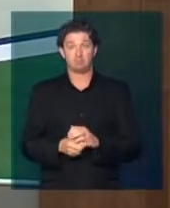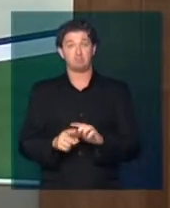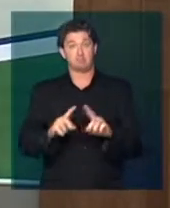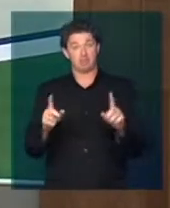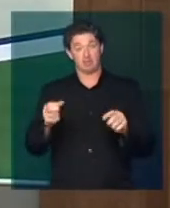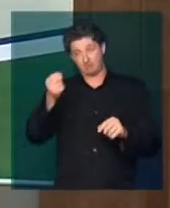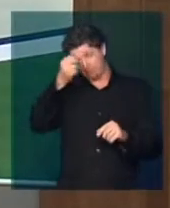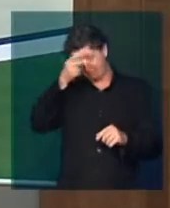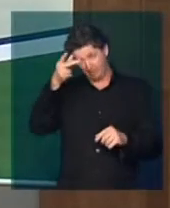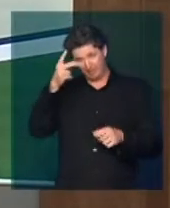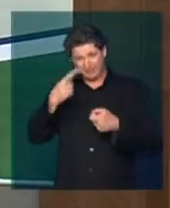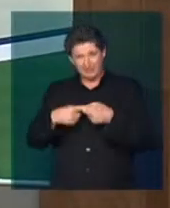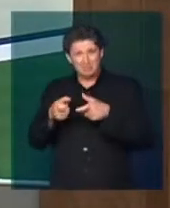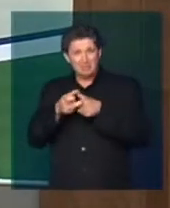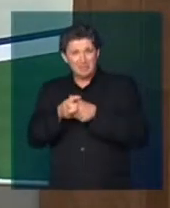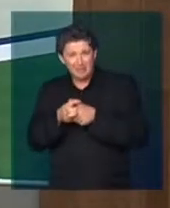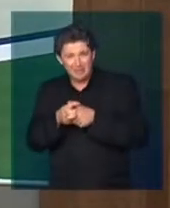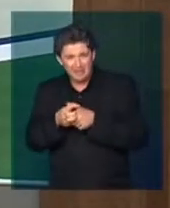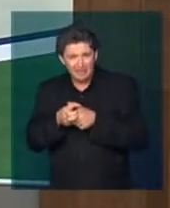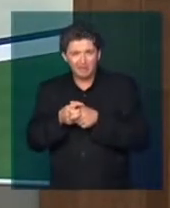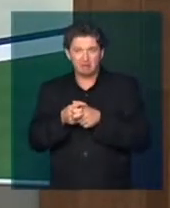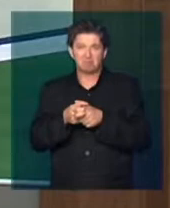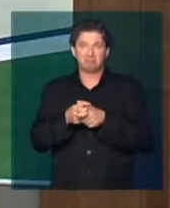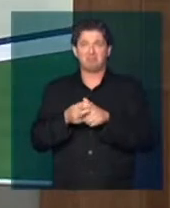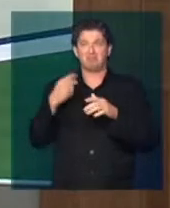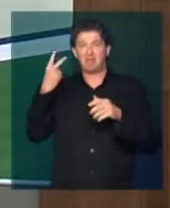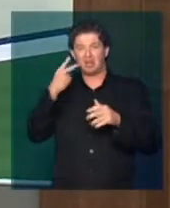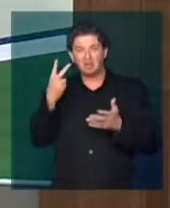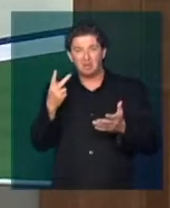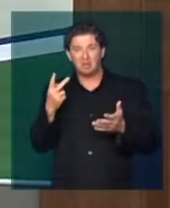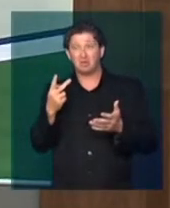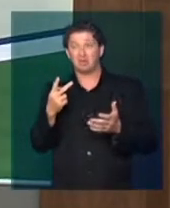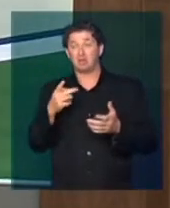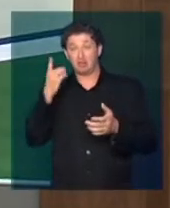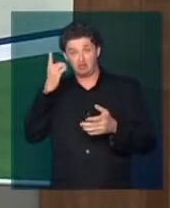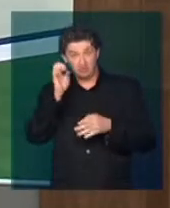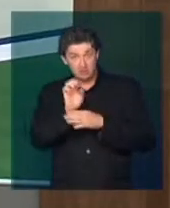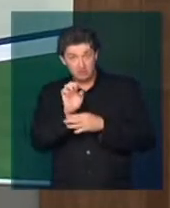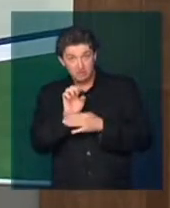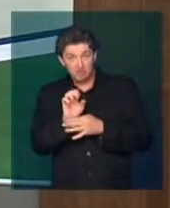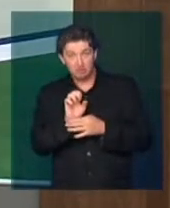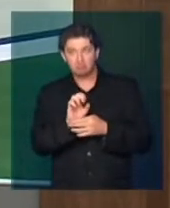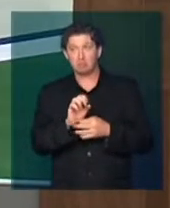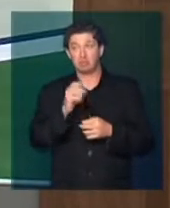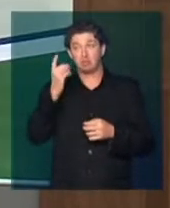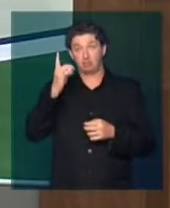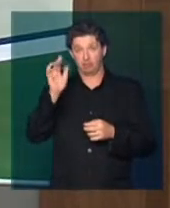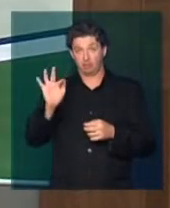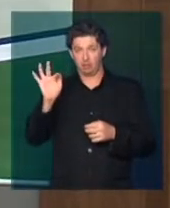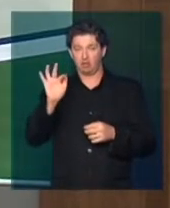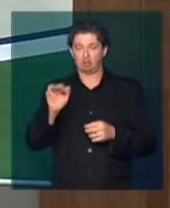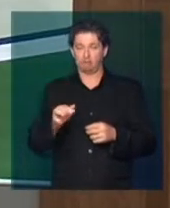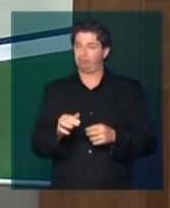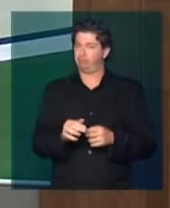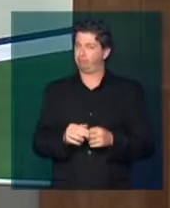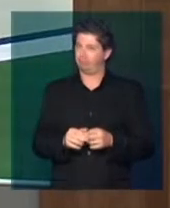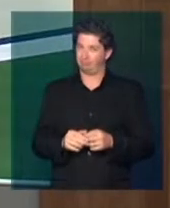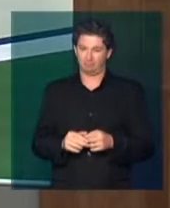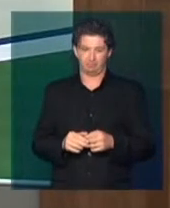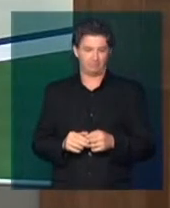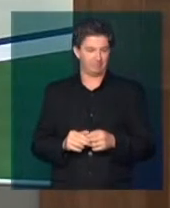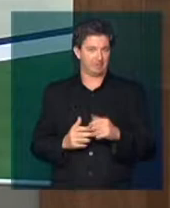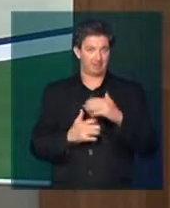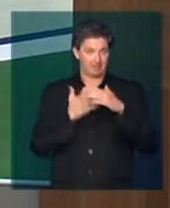para prefeito de pequena cidade, vereador, deputado estadual, deputado federal, o